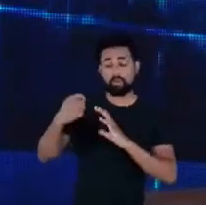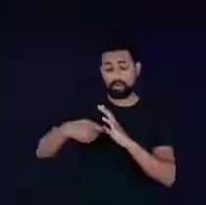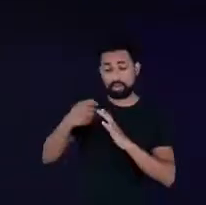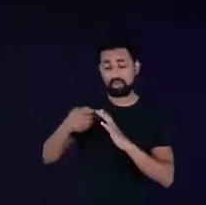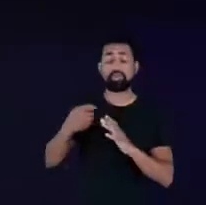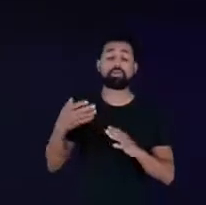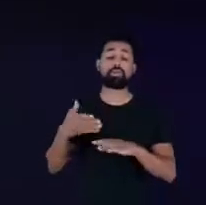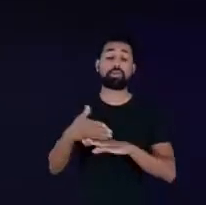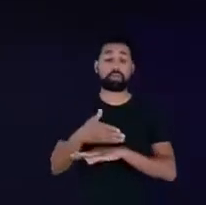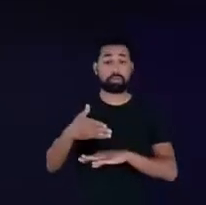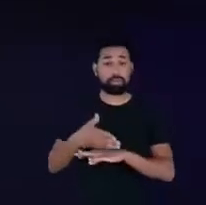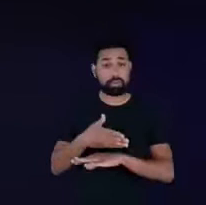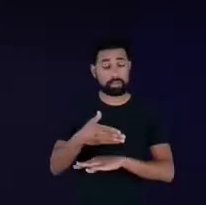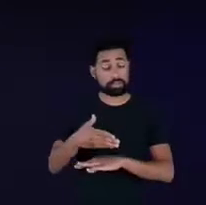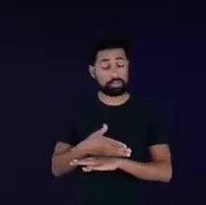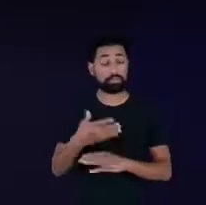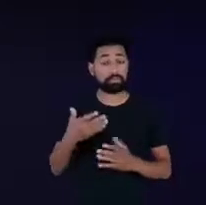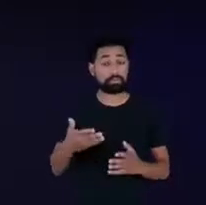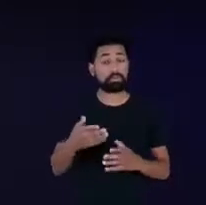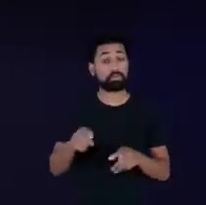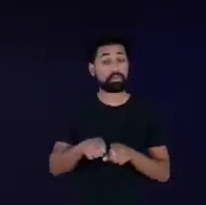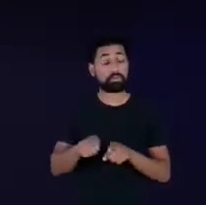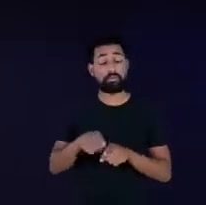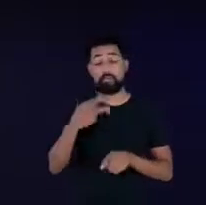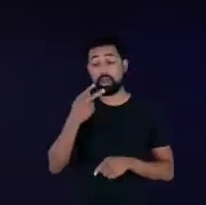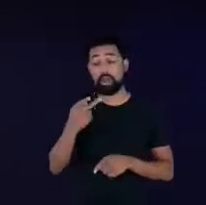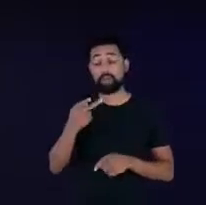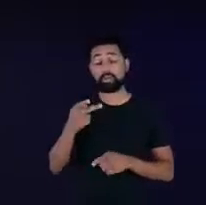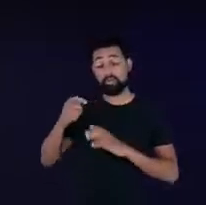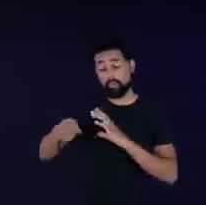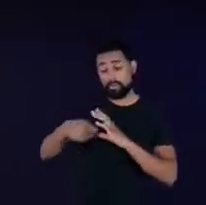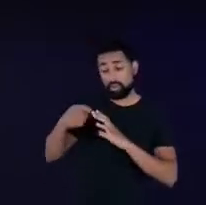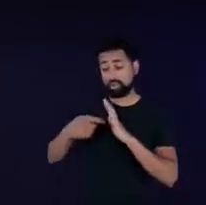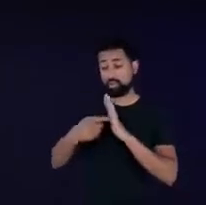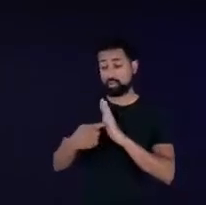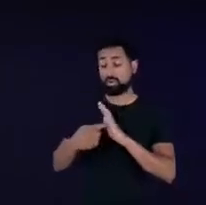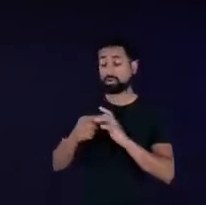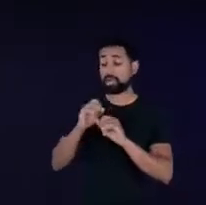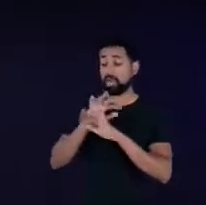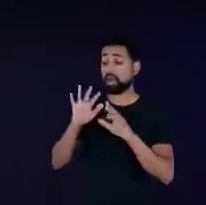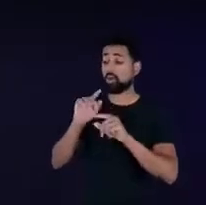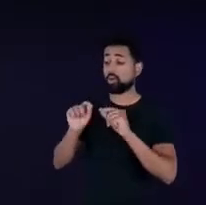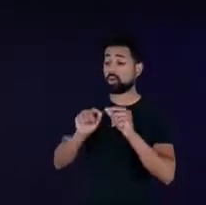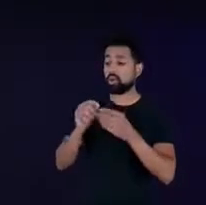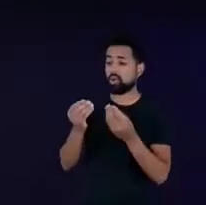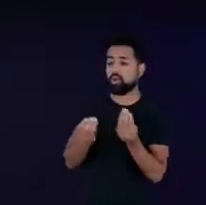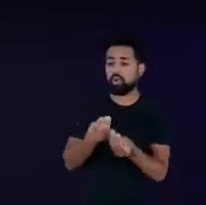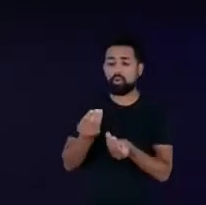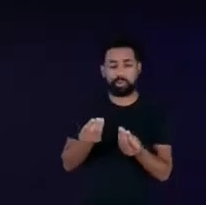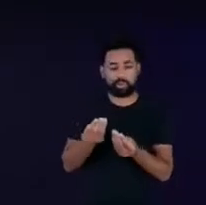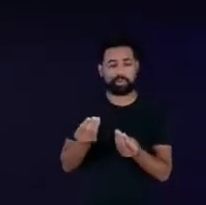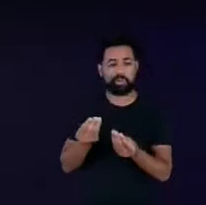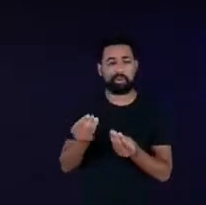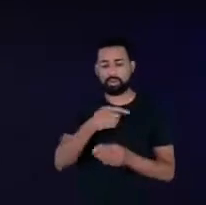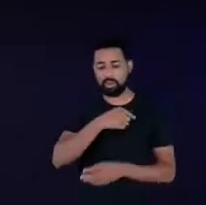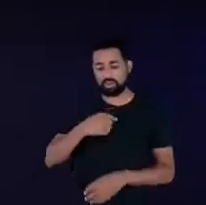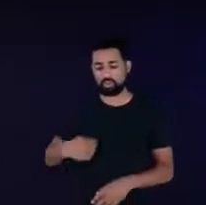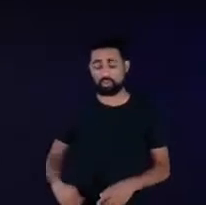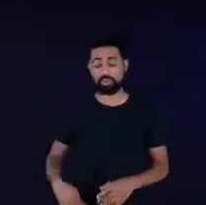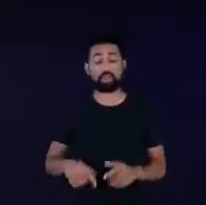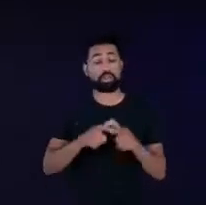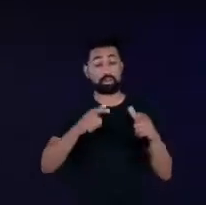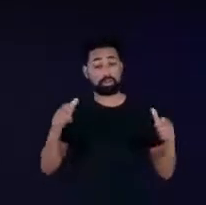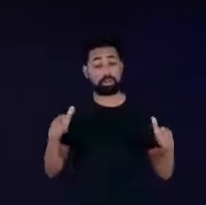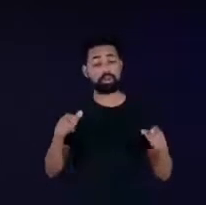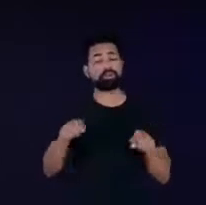Yu, e reforçar, né, que no vídeo ficou bastante claro a dimensão continental da China e o tamanho do desafio.